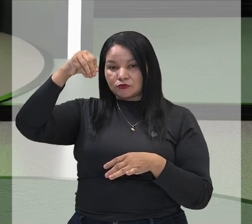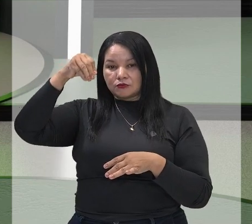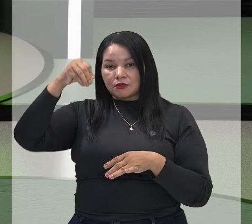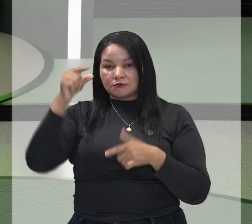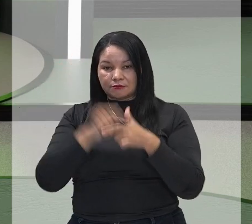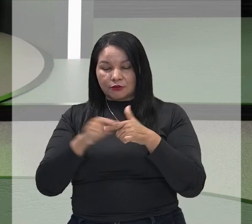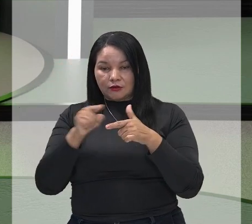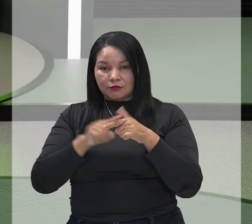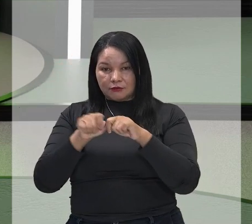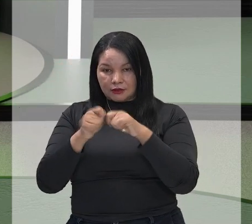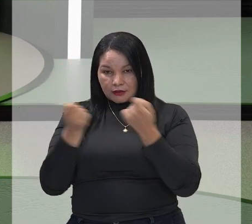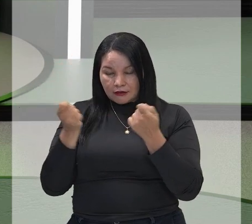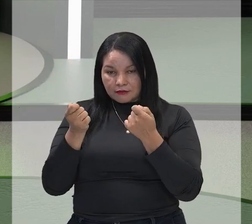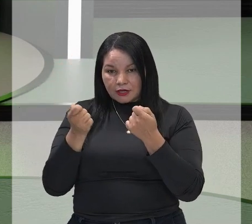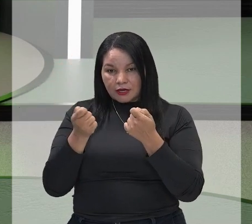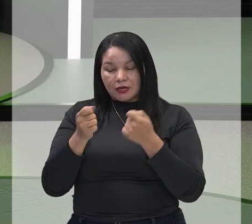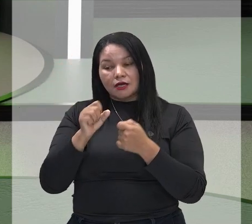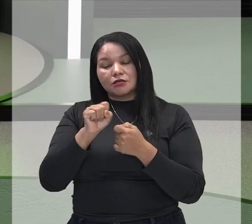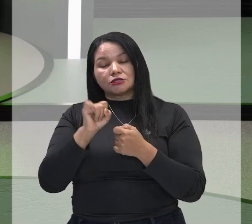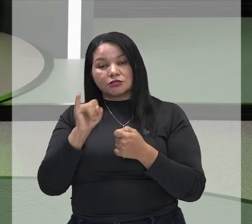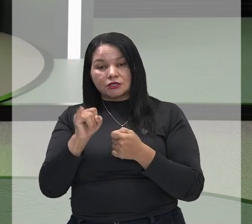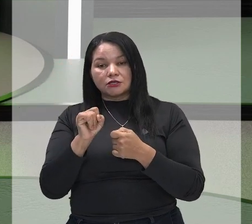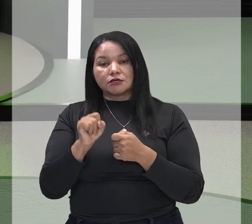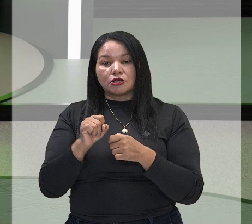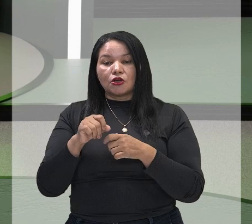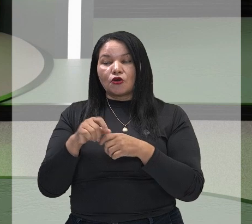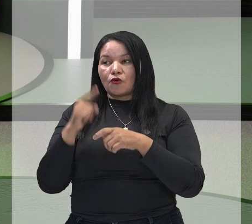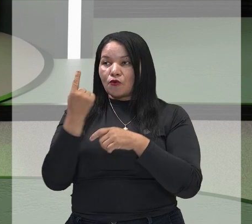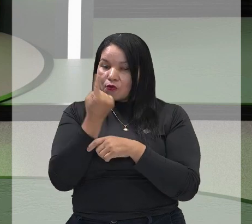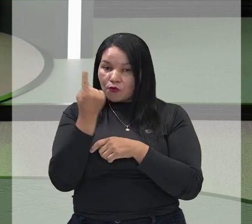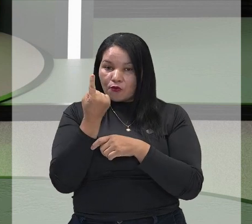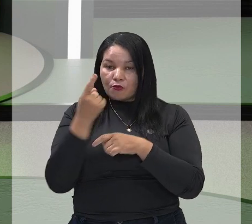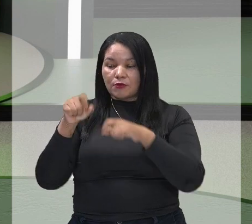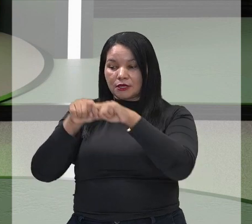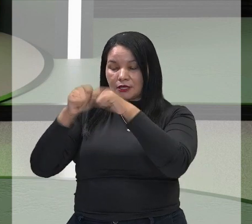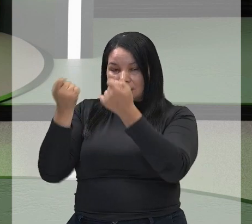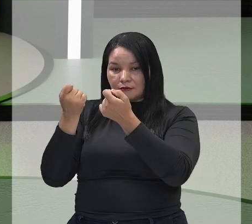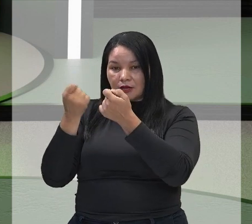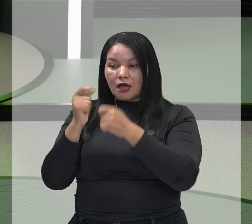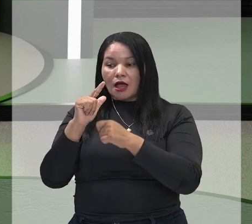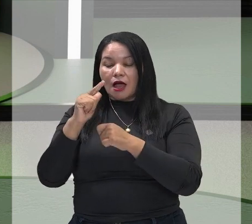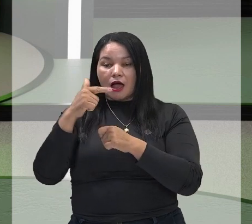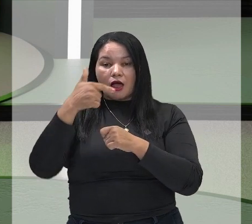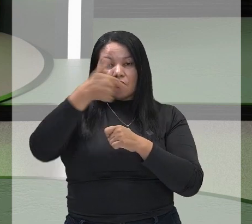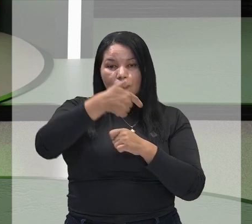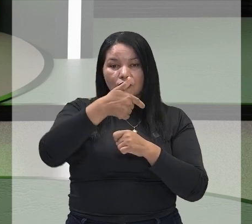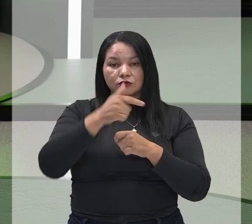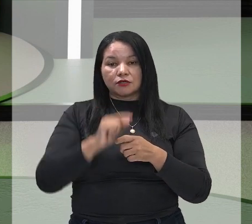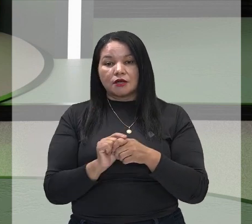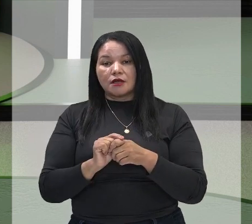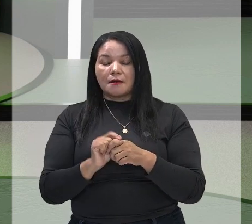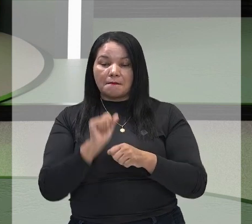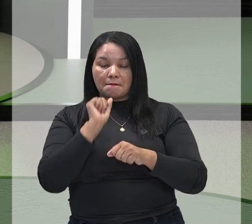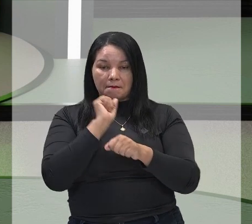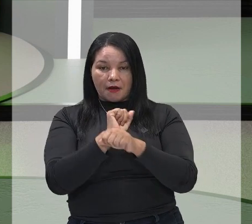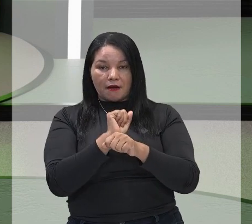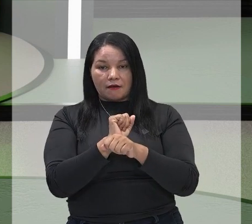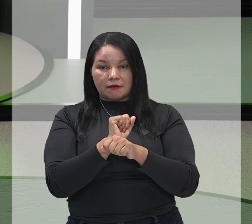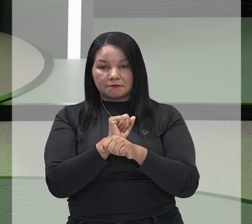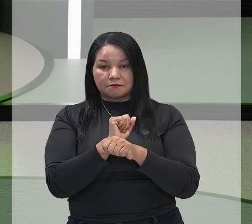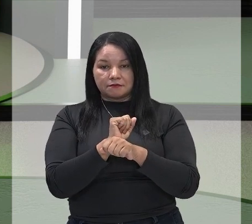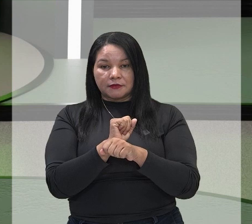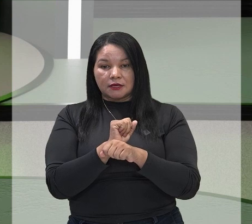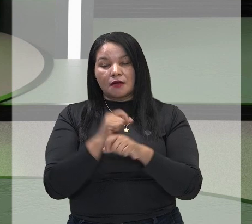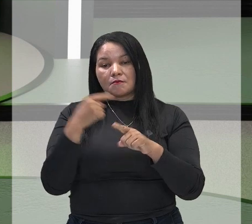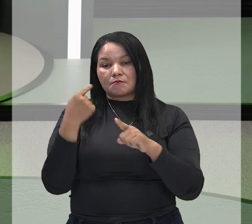costuma comprar, né, se uma lâmpada queimar, as outras que estão após essa lâmpada que queimou param de funcionar, porque ali